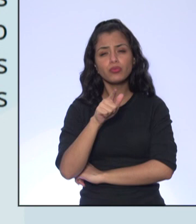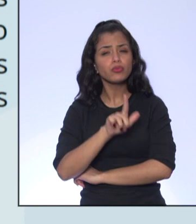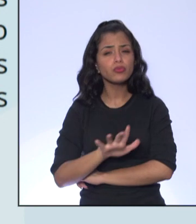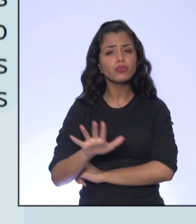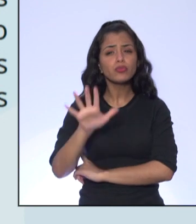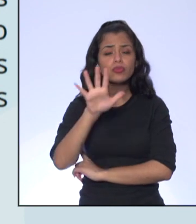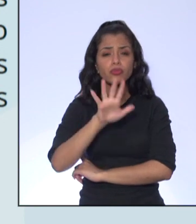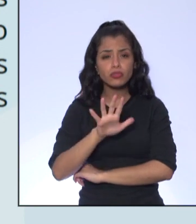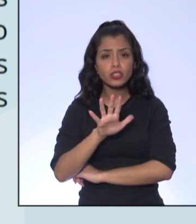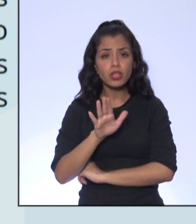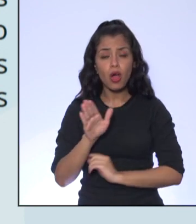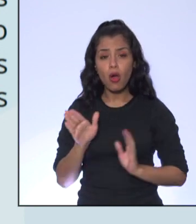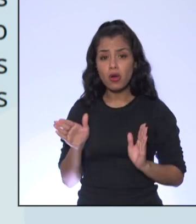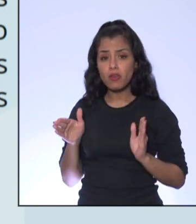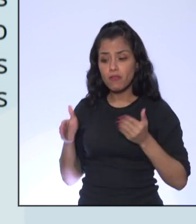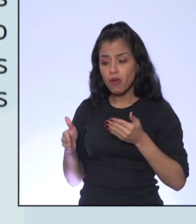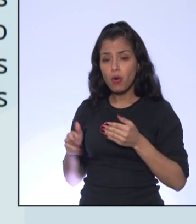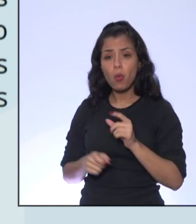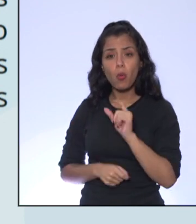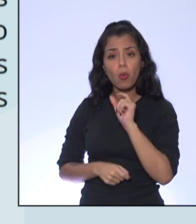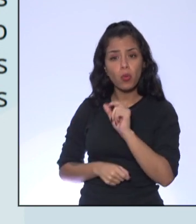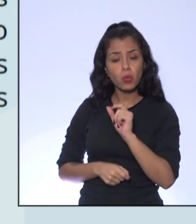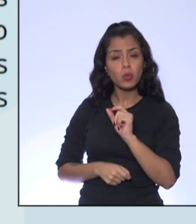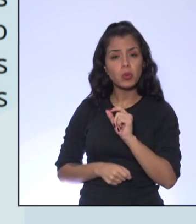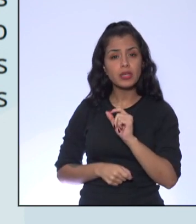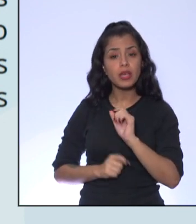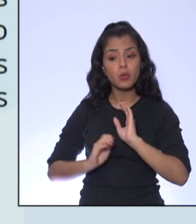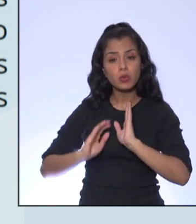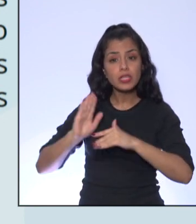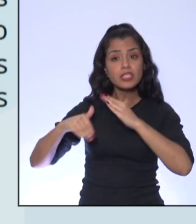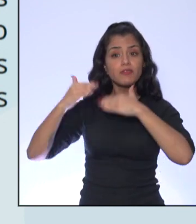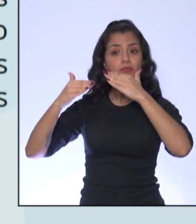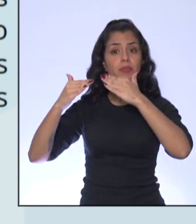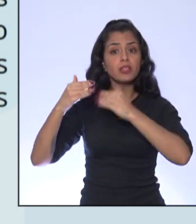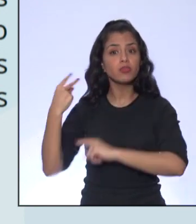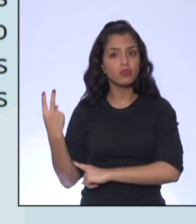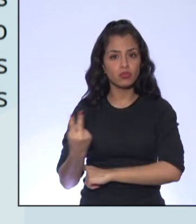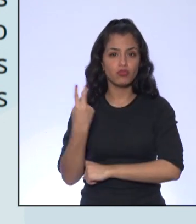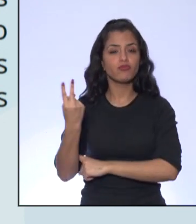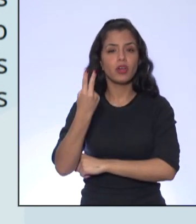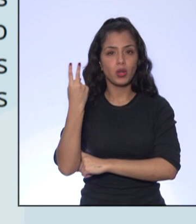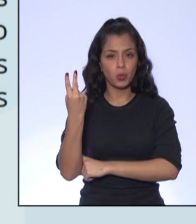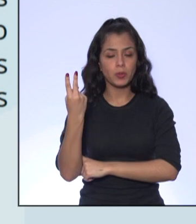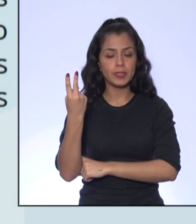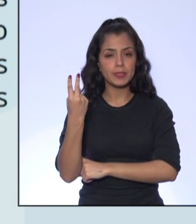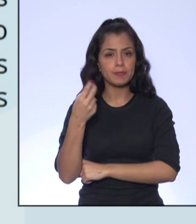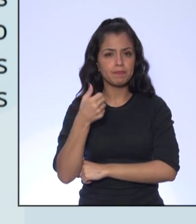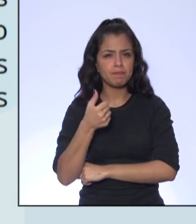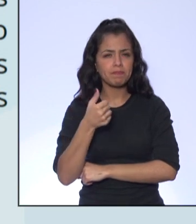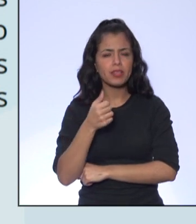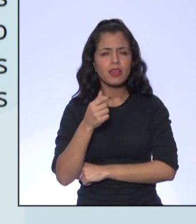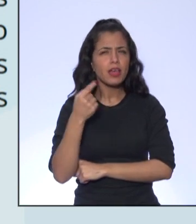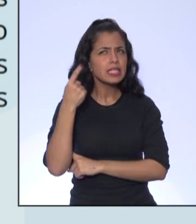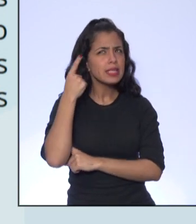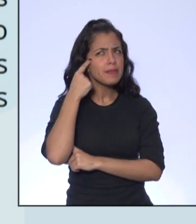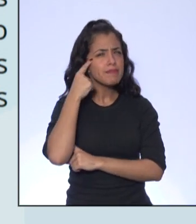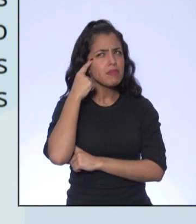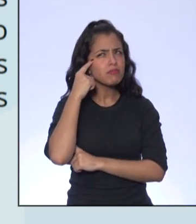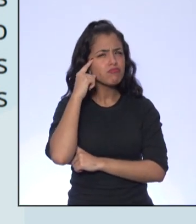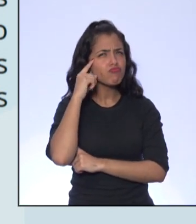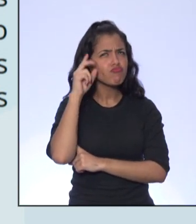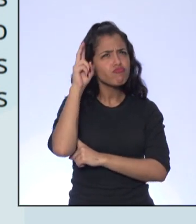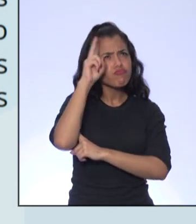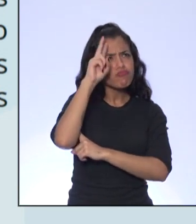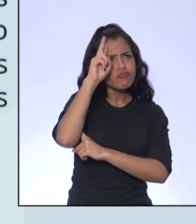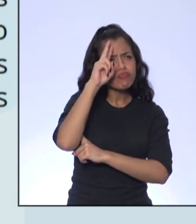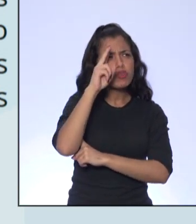fundamental, o foco é no desenvolvimento dos valores. Quando a gente pensa lá no aluno do ensino médio, a gente já